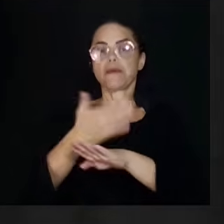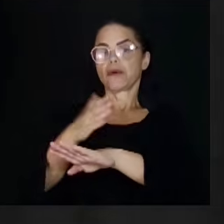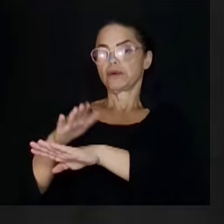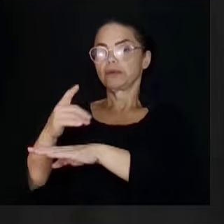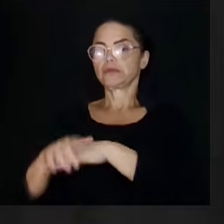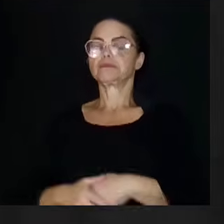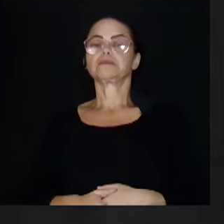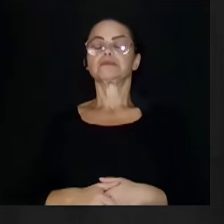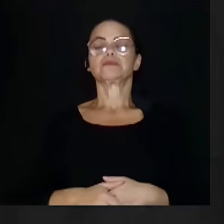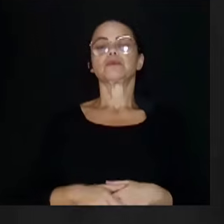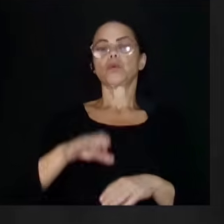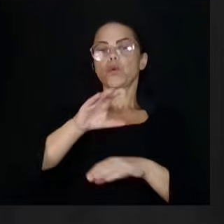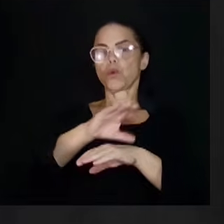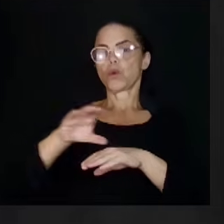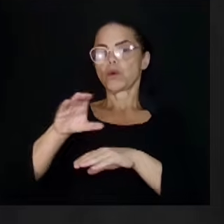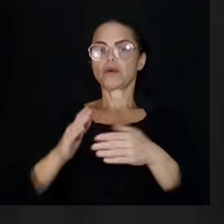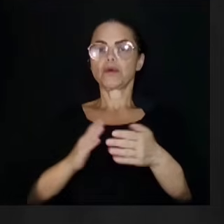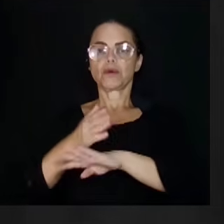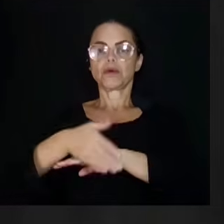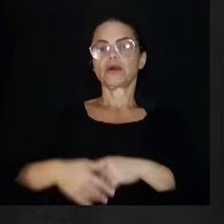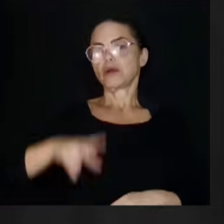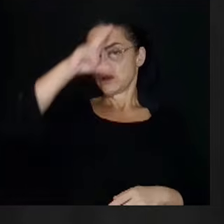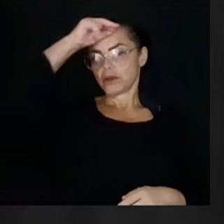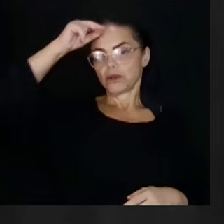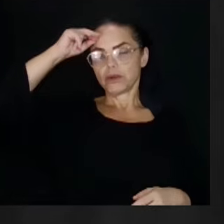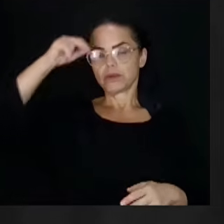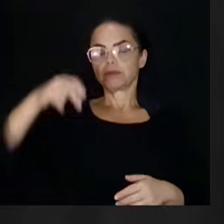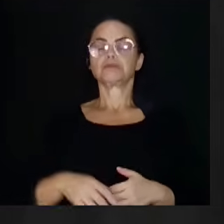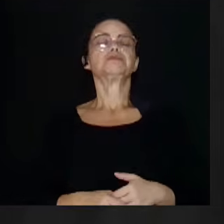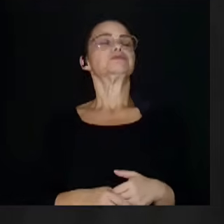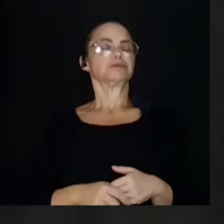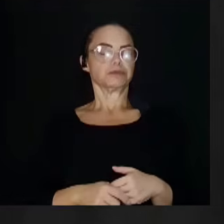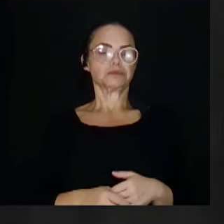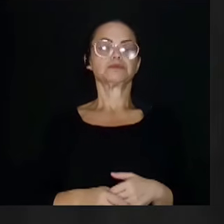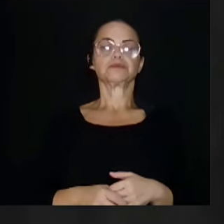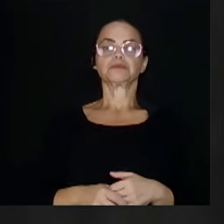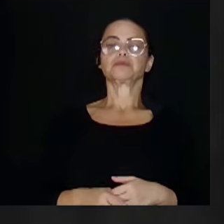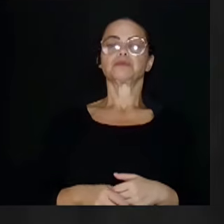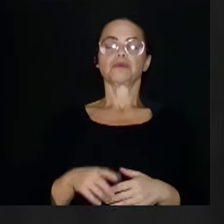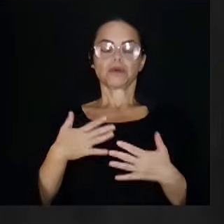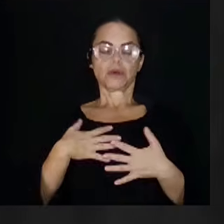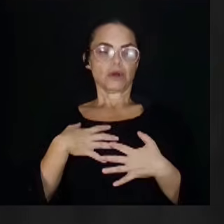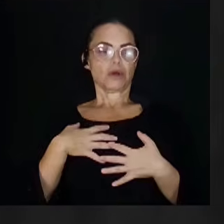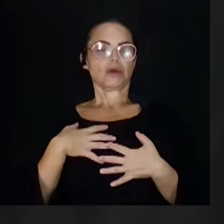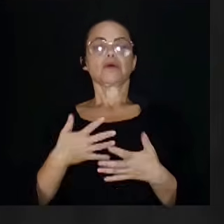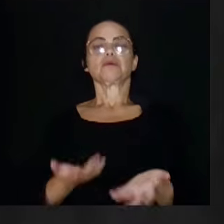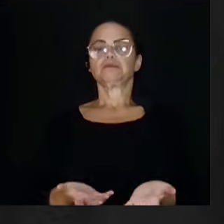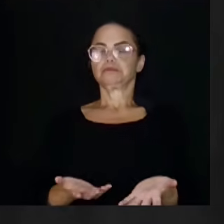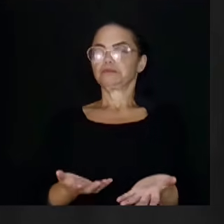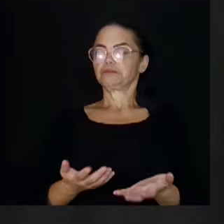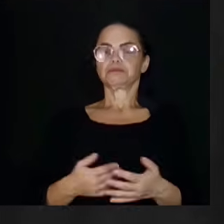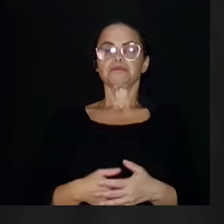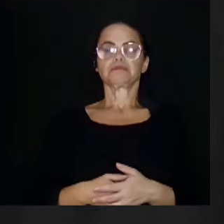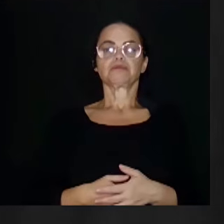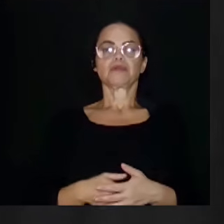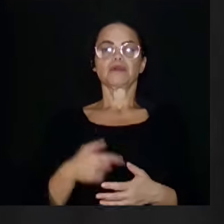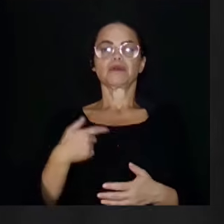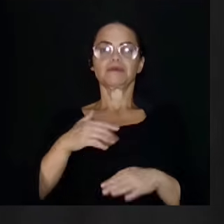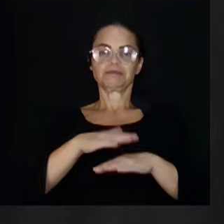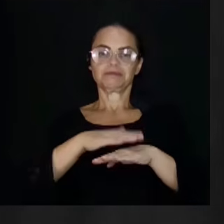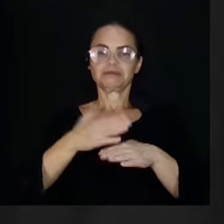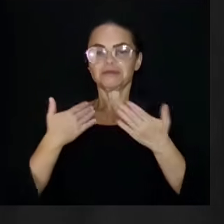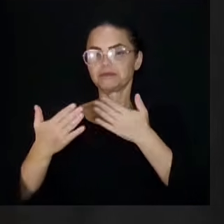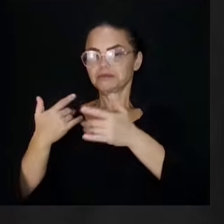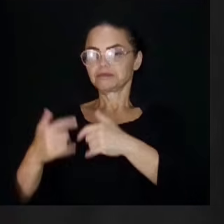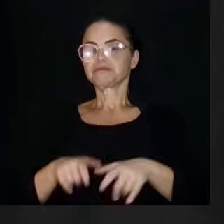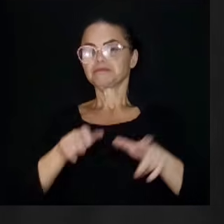quando eu entro na Prefeitura, a hora que eu entro, eu começo a conversar com algumas pessoas que eram